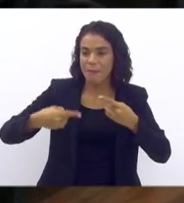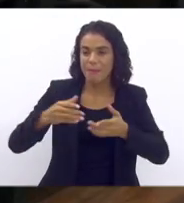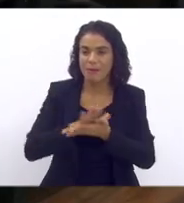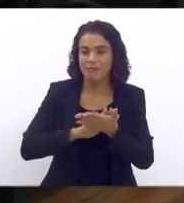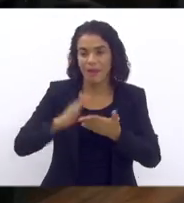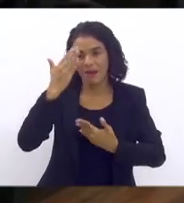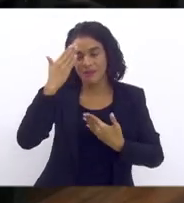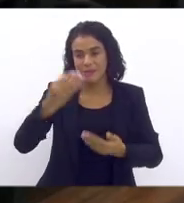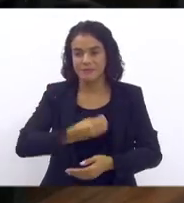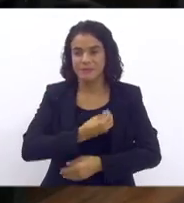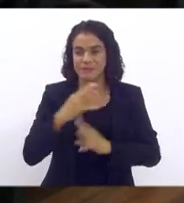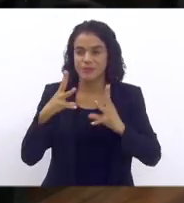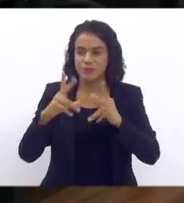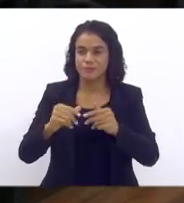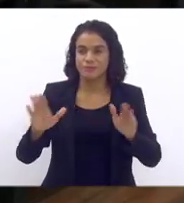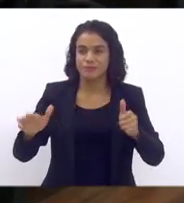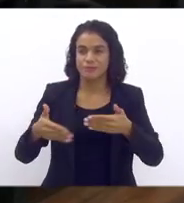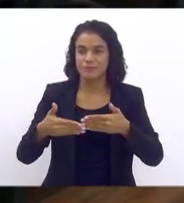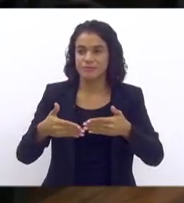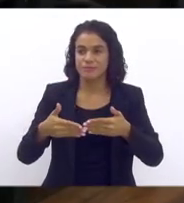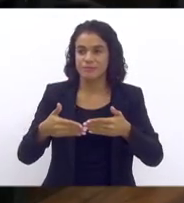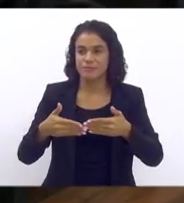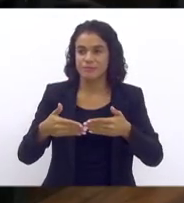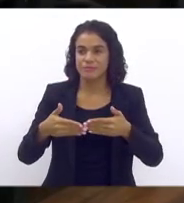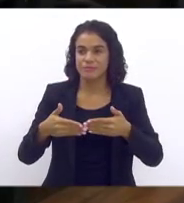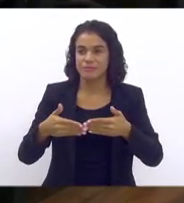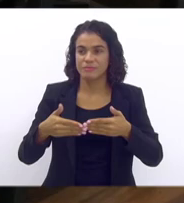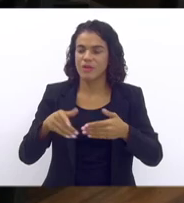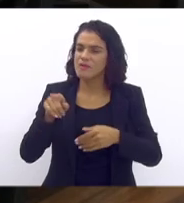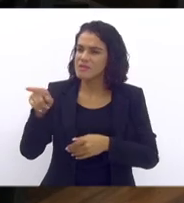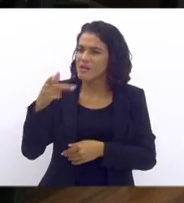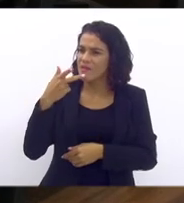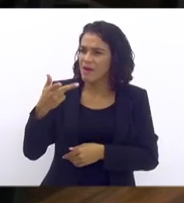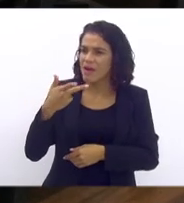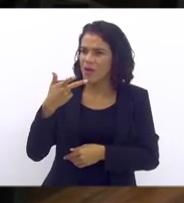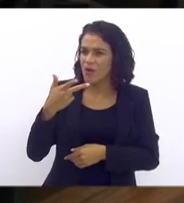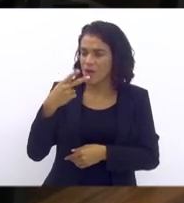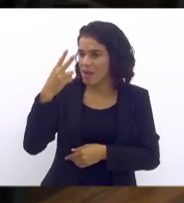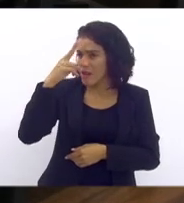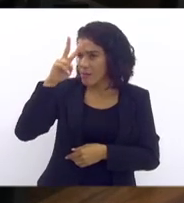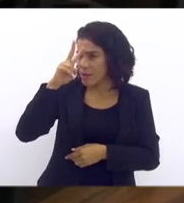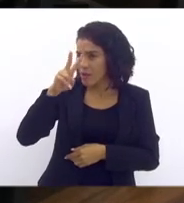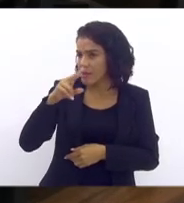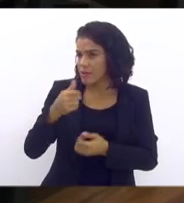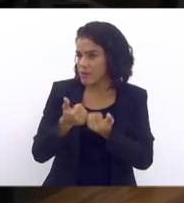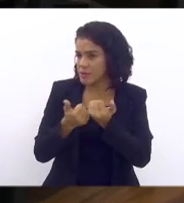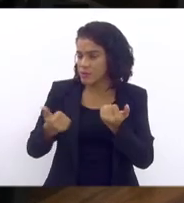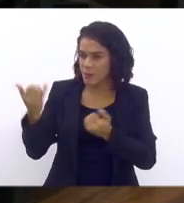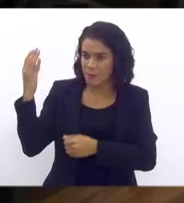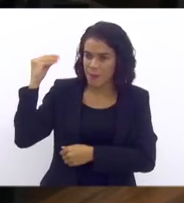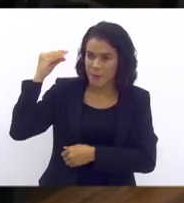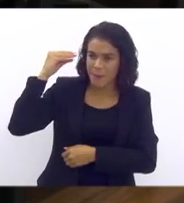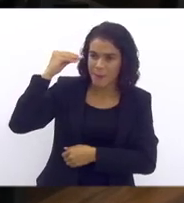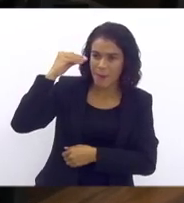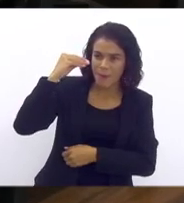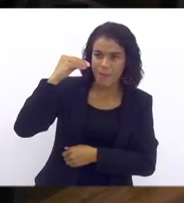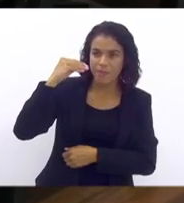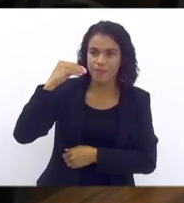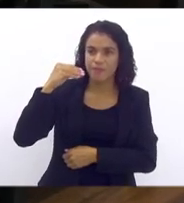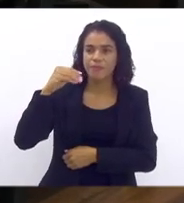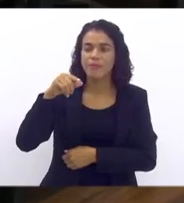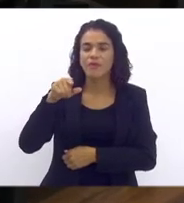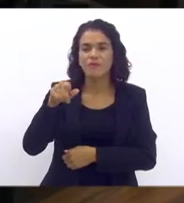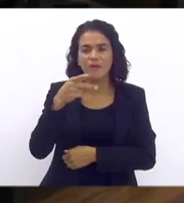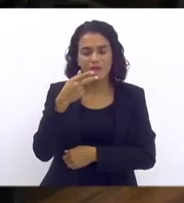presença de todos e está encerrada Ant encerrar o seguinte você falou na Tava me lembrando aqui o assessor meu assessor é muito bom para isso